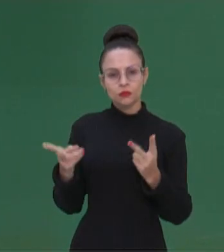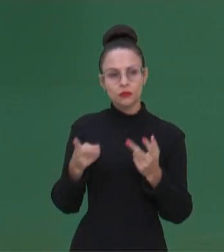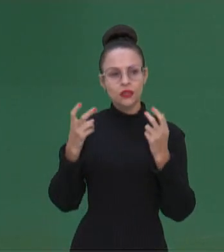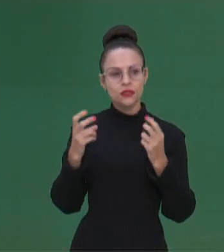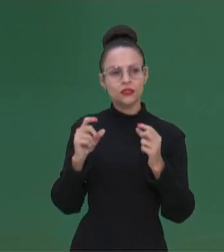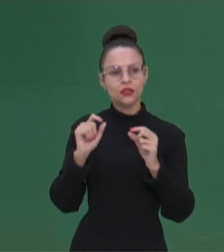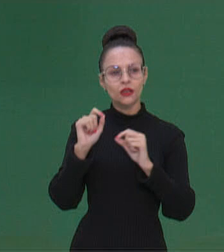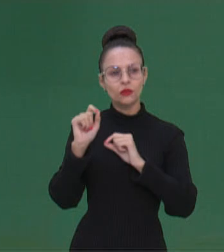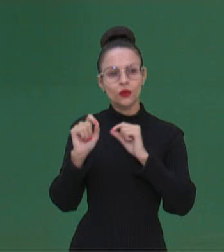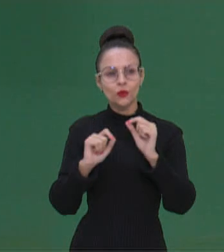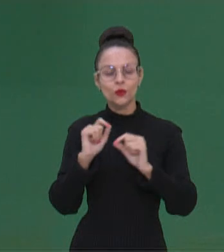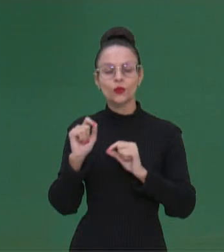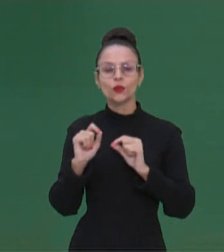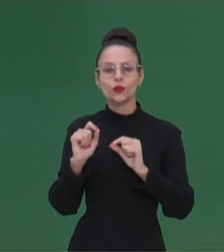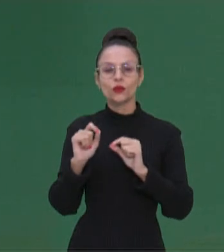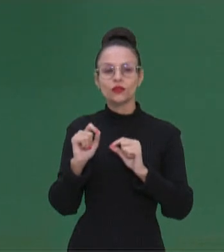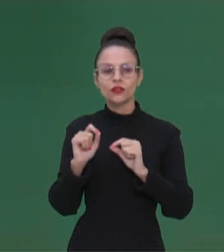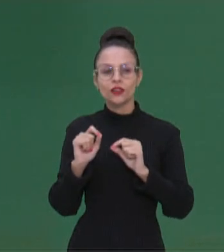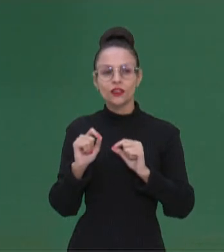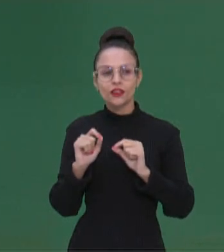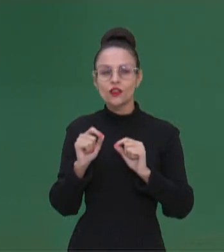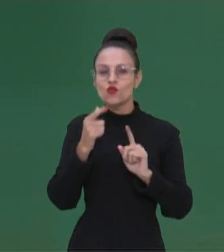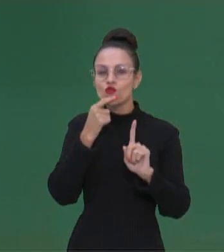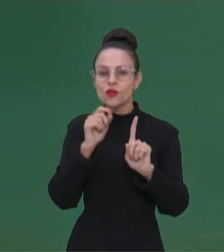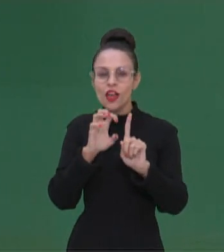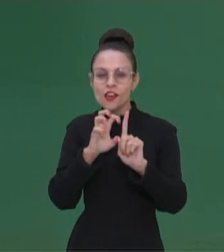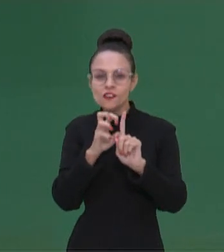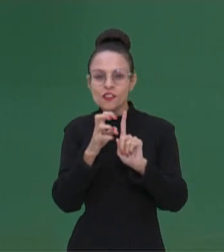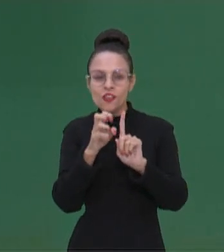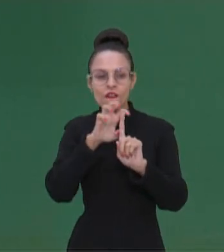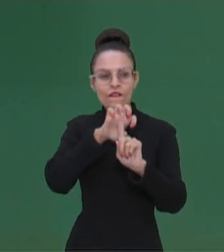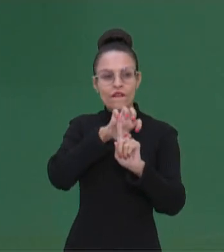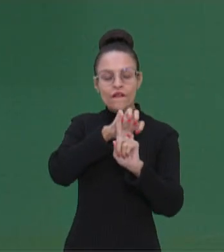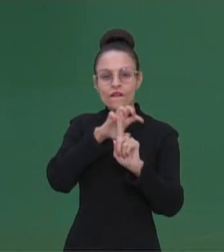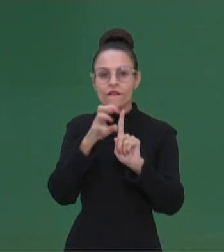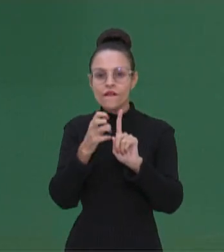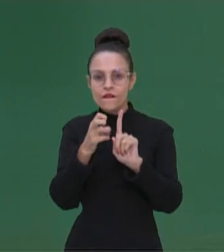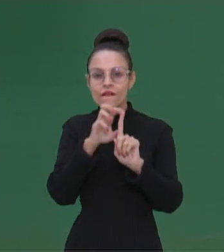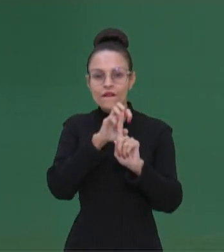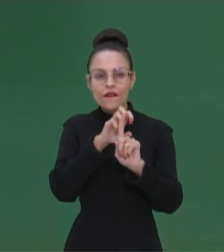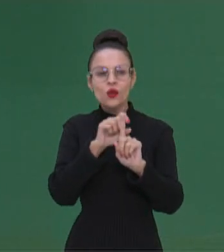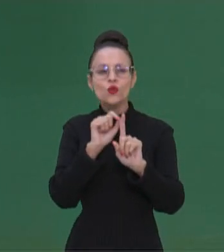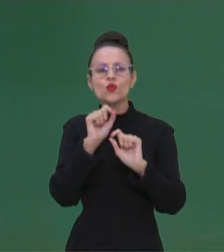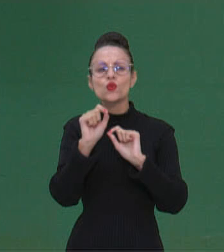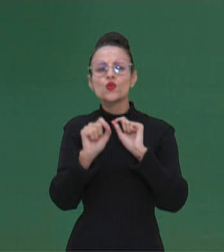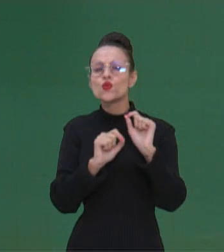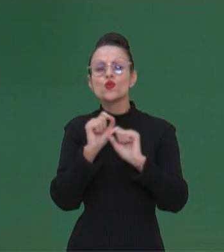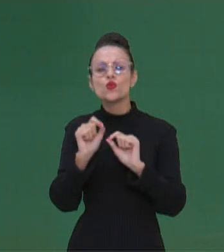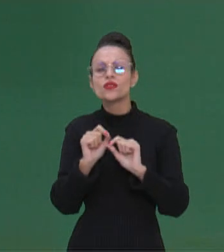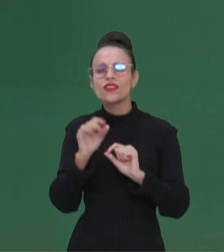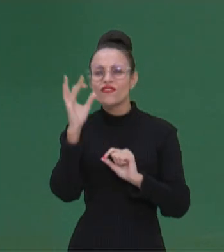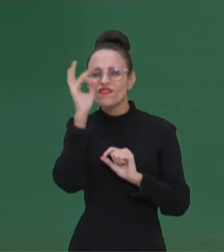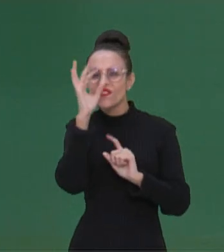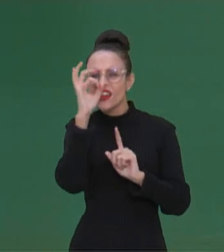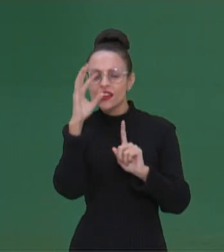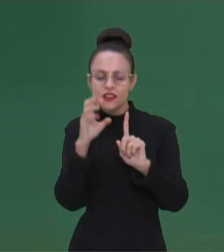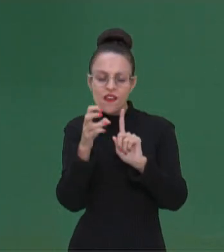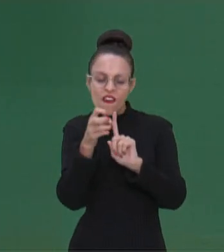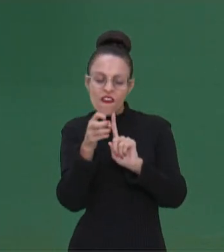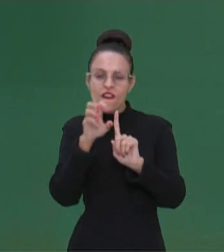para esses, né, bichinhos grudados ali no senhorzinho, né? Quem que são esses bichinhos que